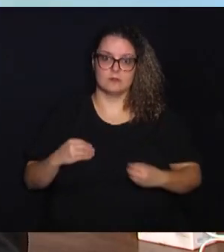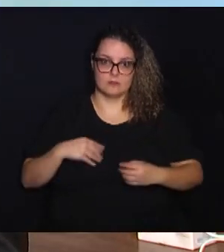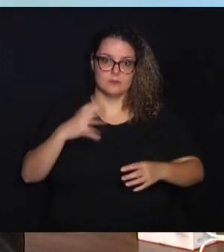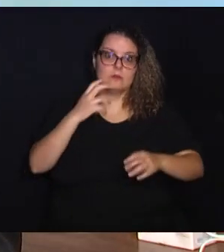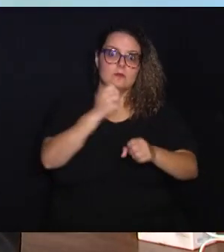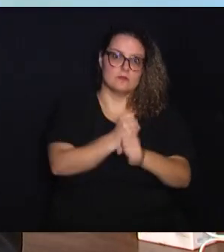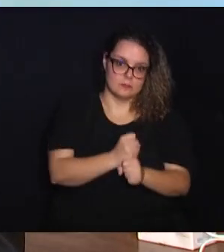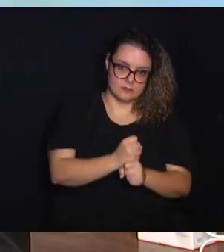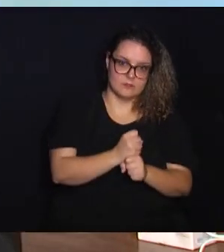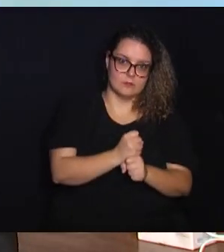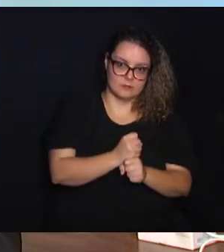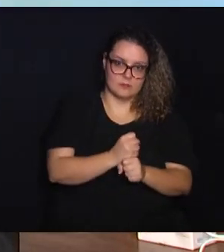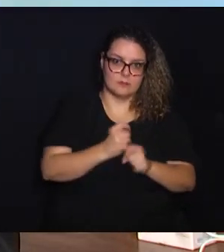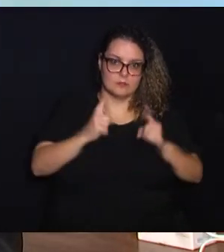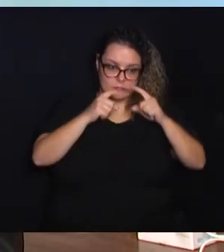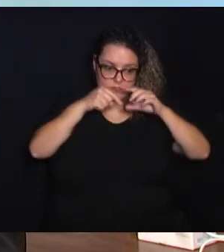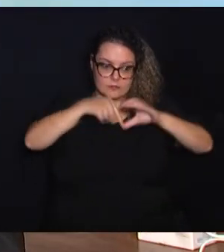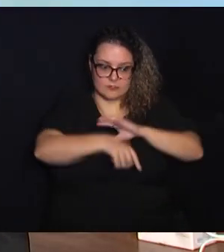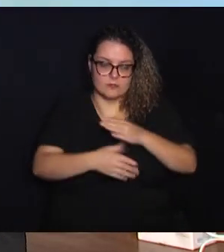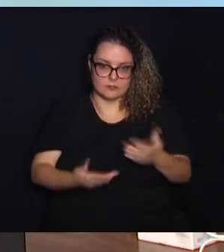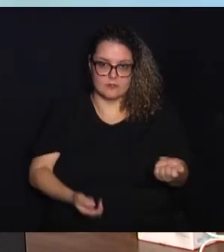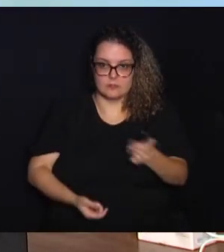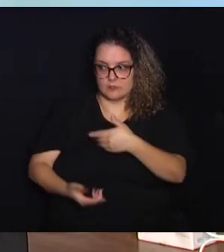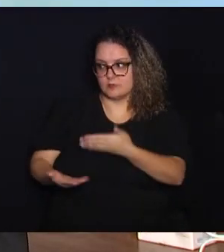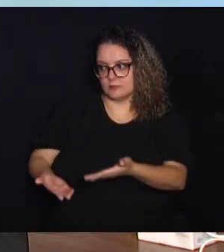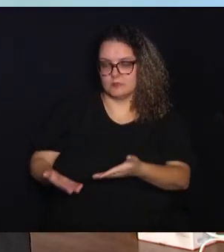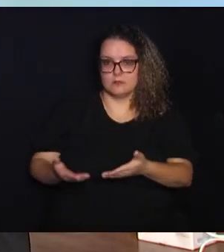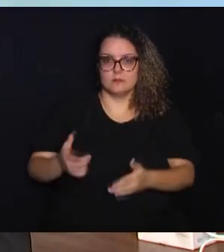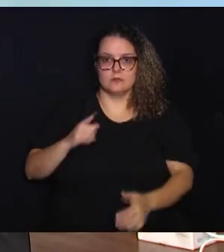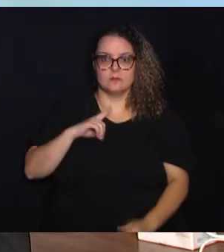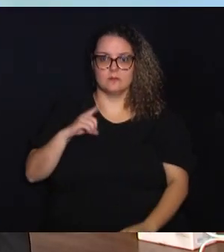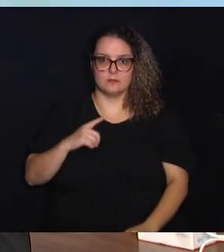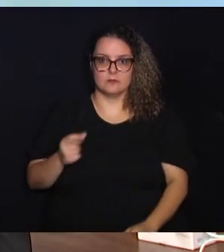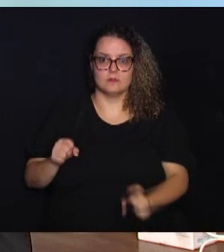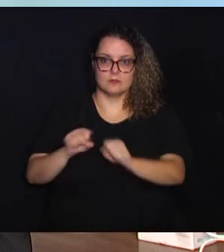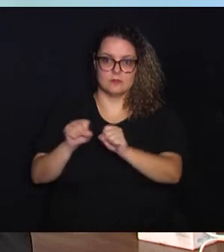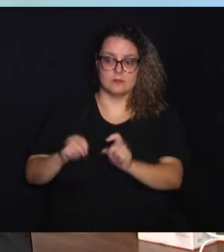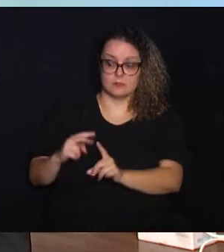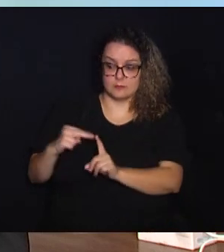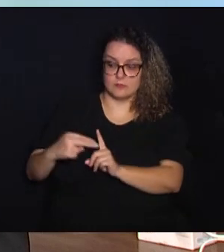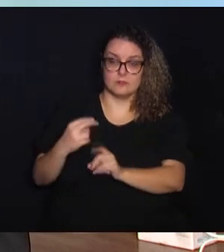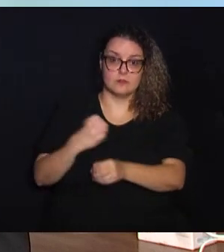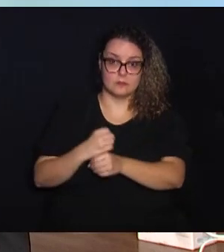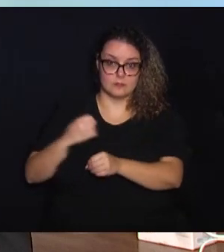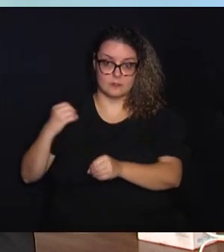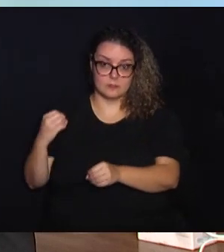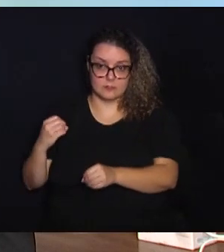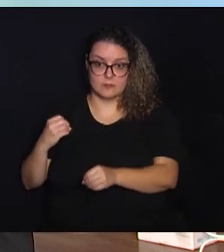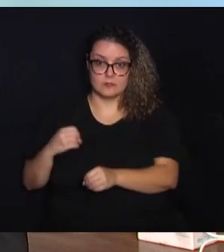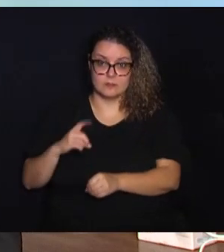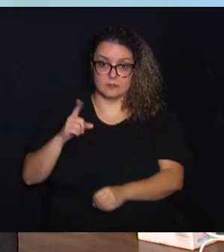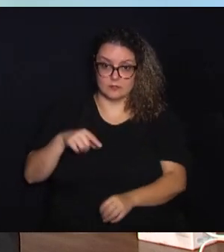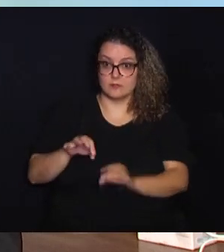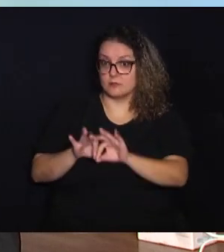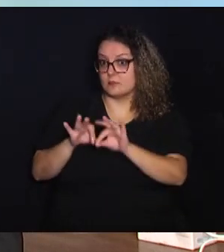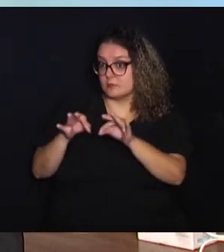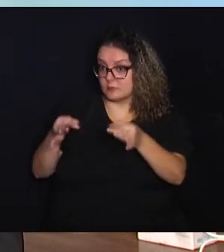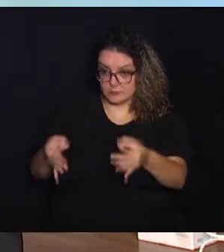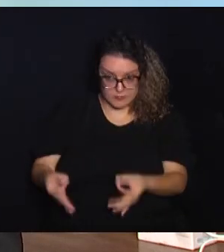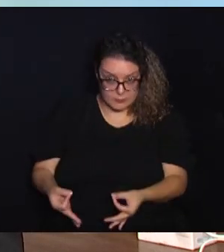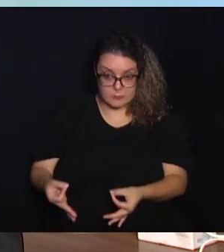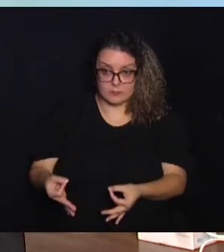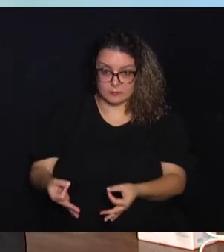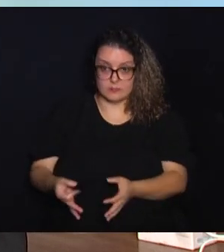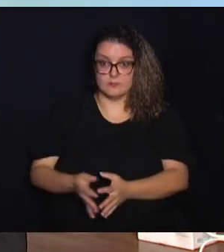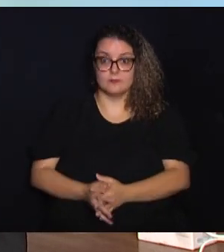mais completo e complexo do que esse, a gente criou um sistema que, do ponto de vista de engenharia, é extremamente